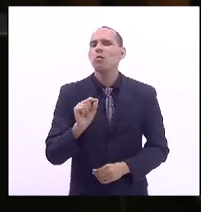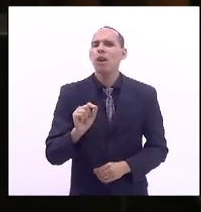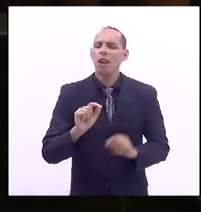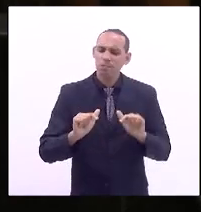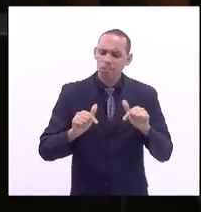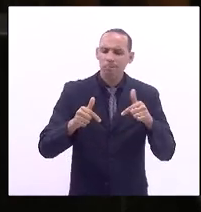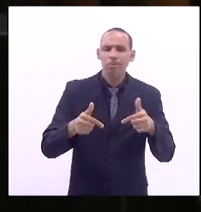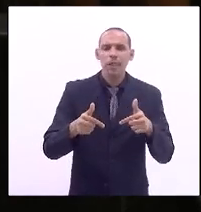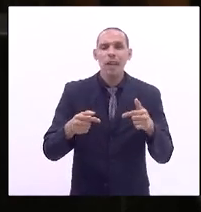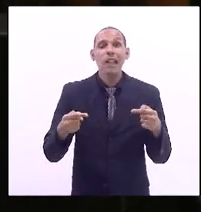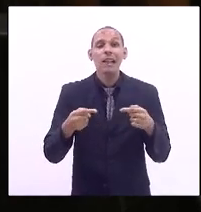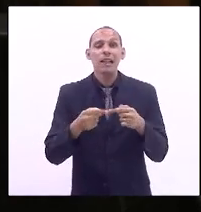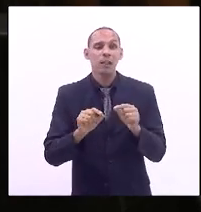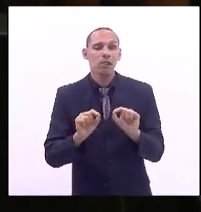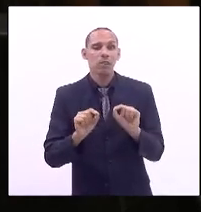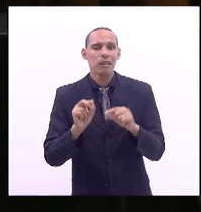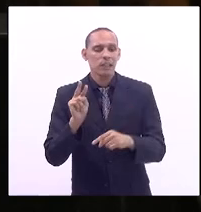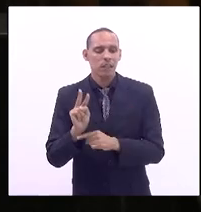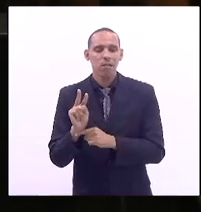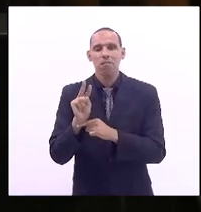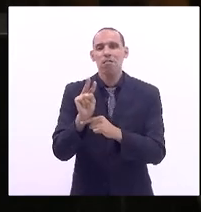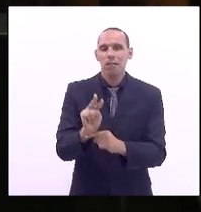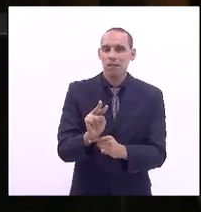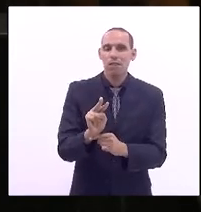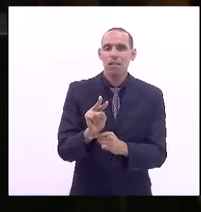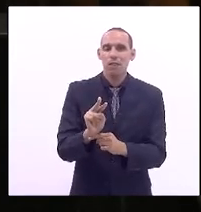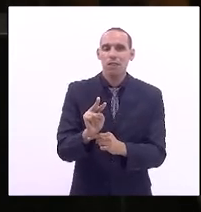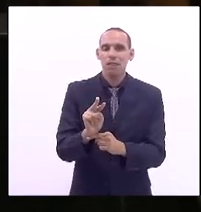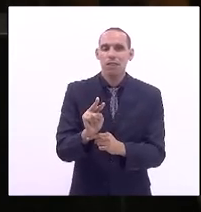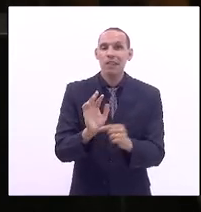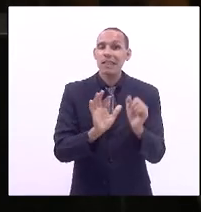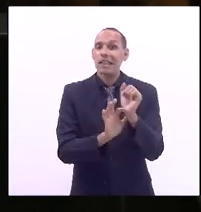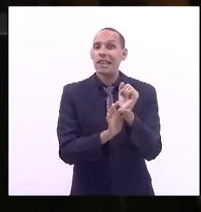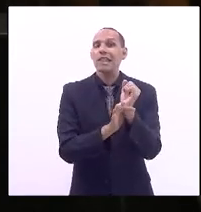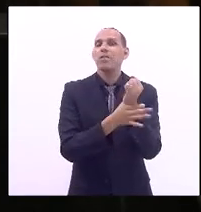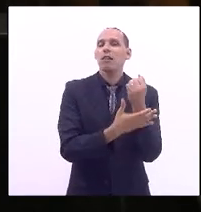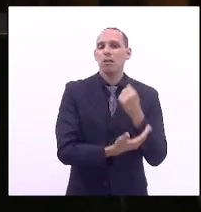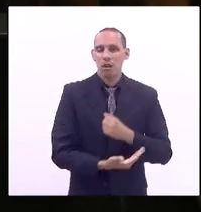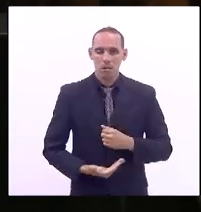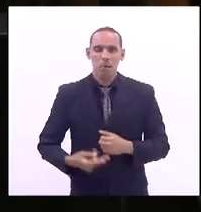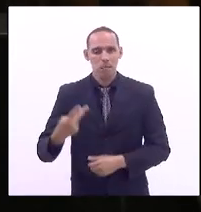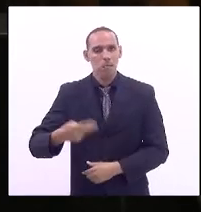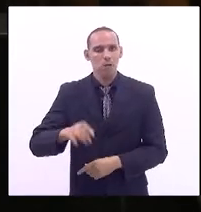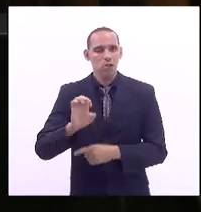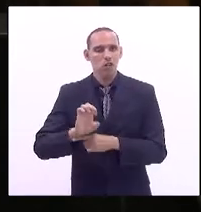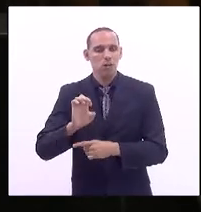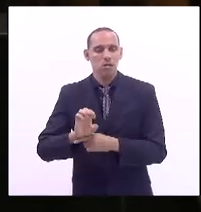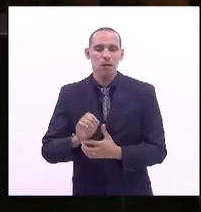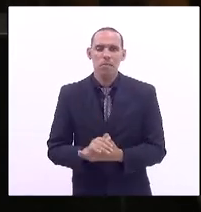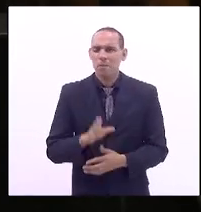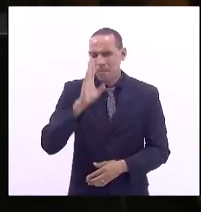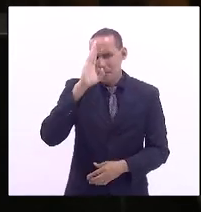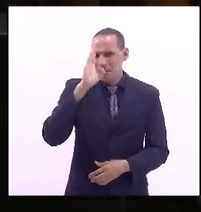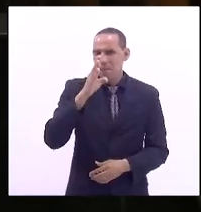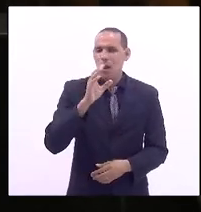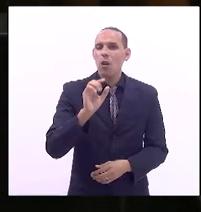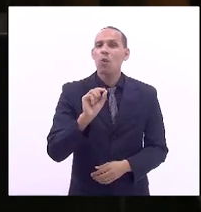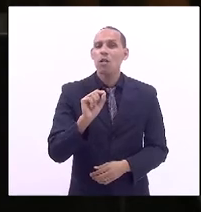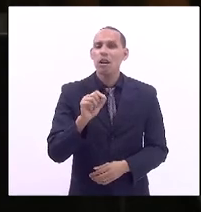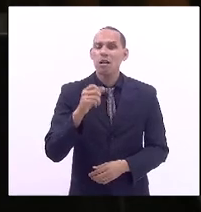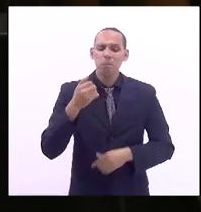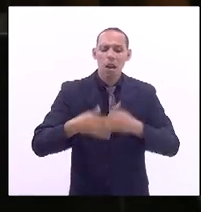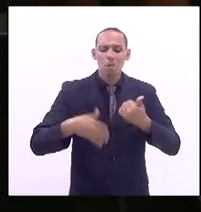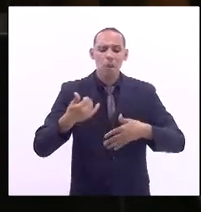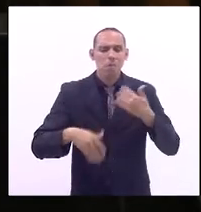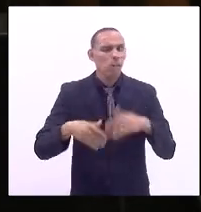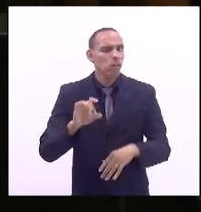atuante em relação à defesa no quesito Segurança Pública do nosso Estado do Rio de Janeiro em especial mais do que